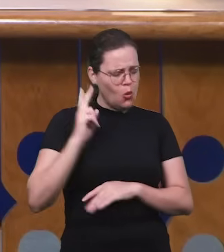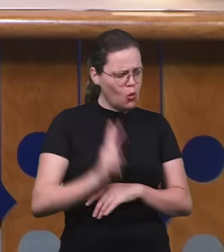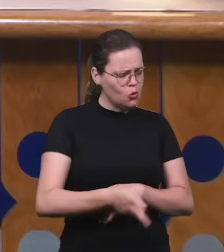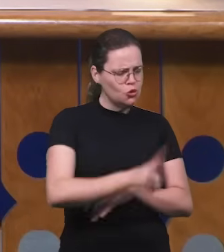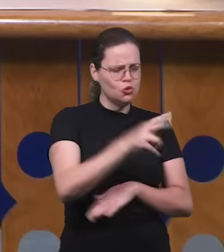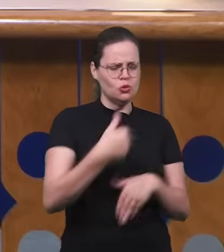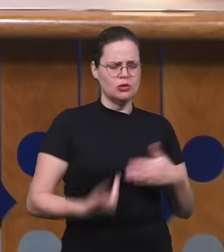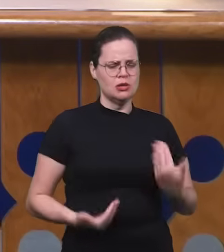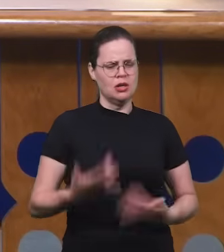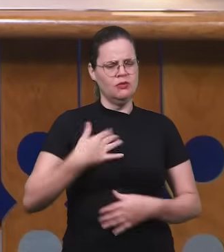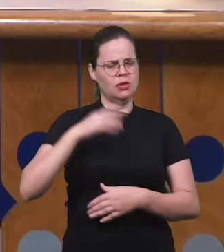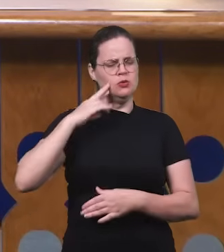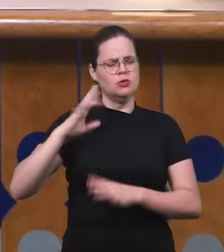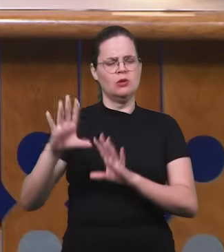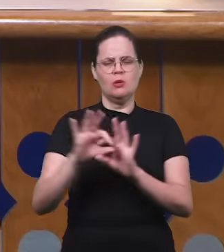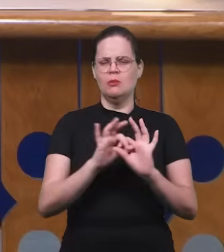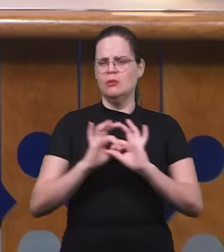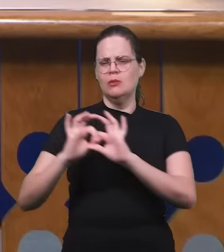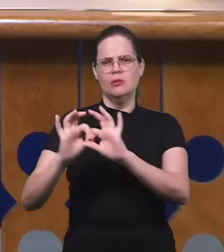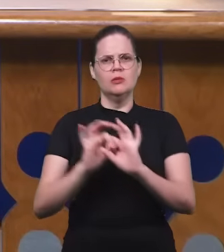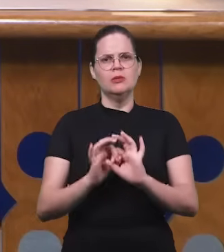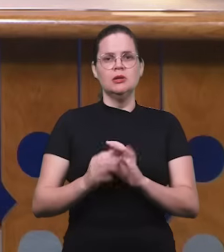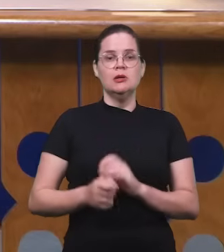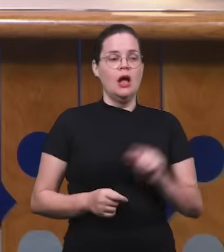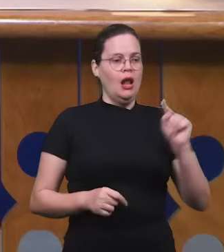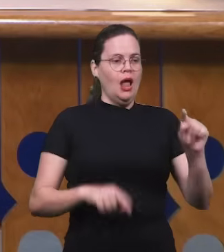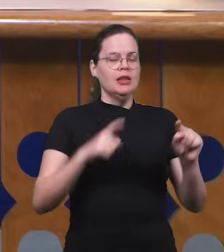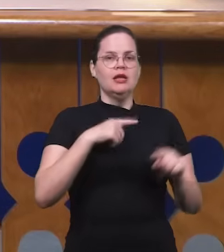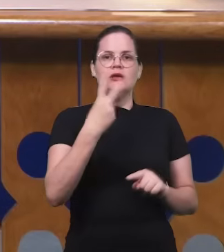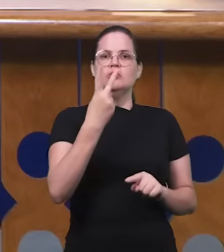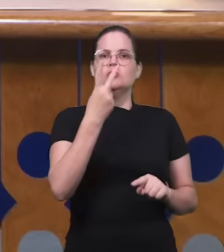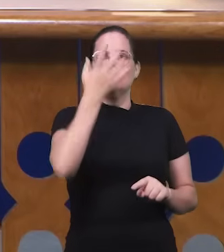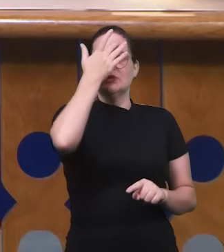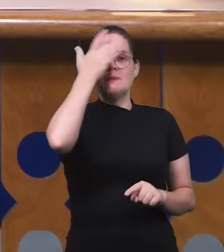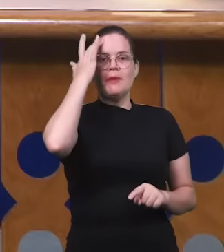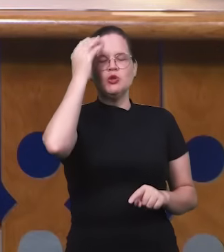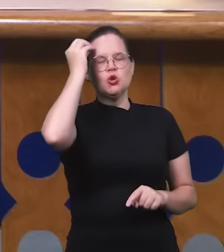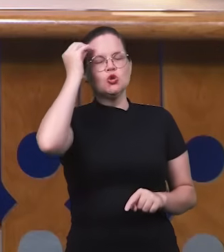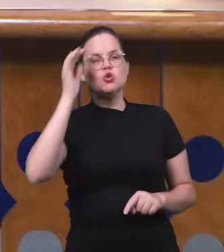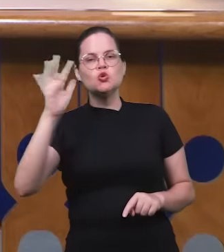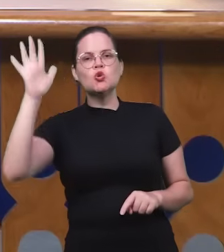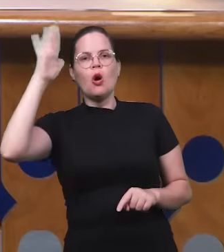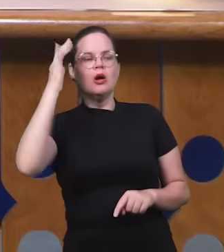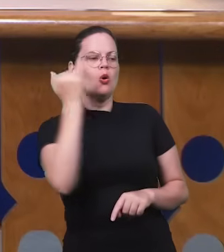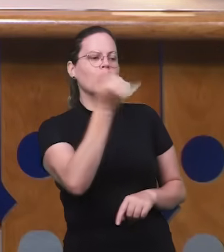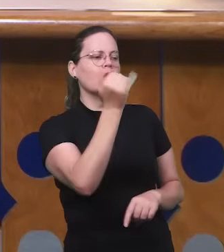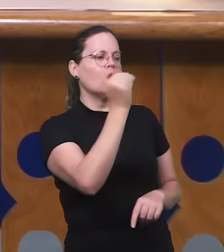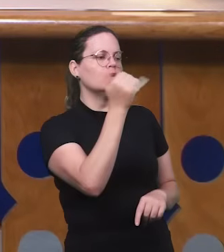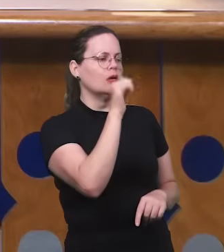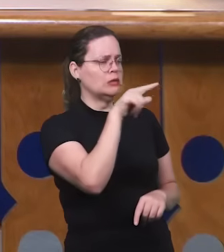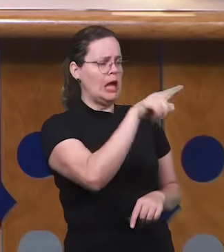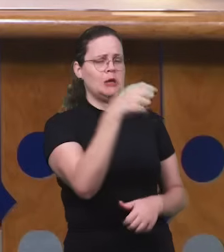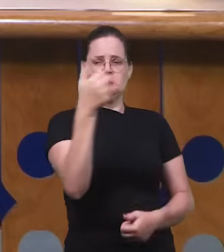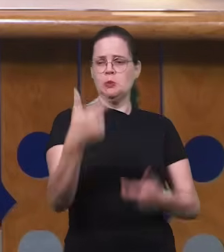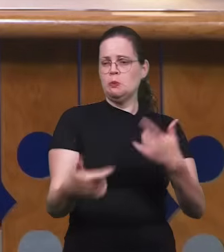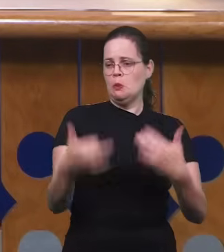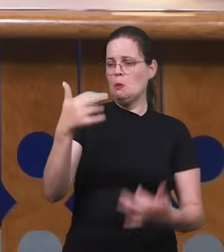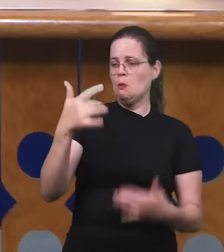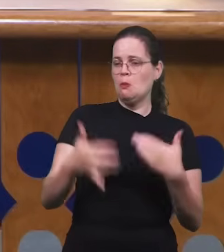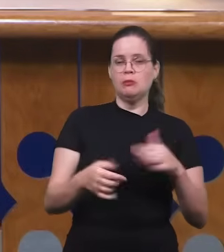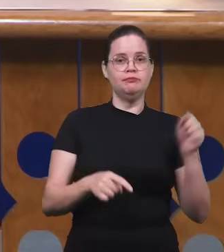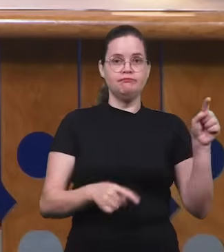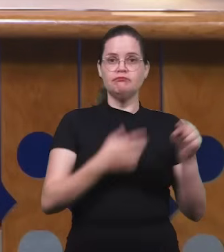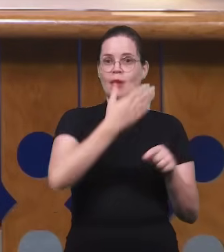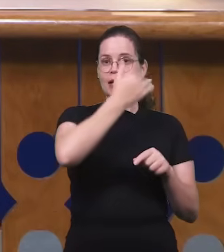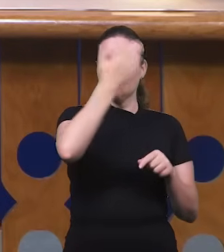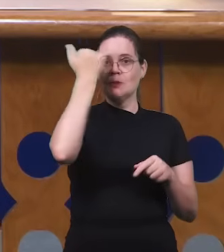continuou em comunhão, interpretou sonhos, entregou discernimentos, foi usado com